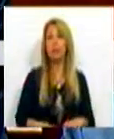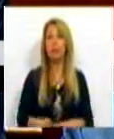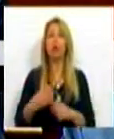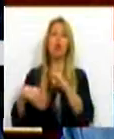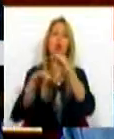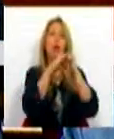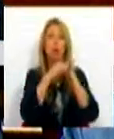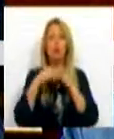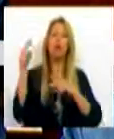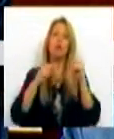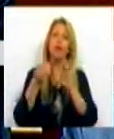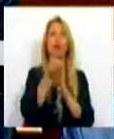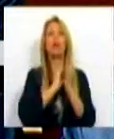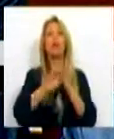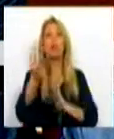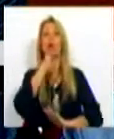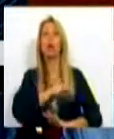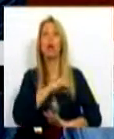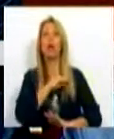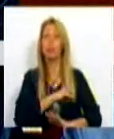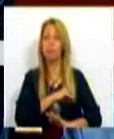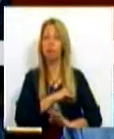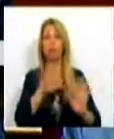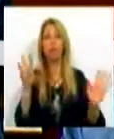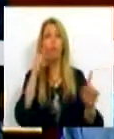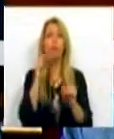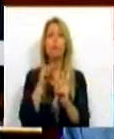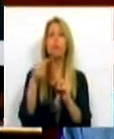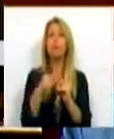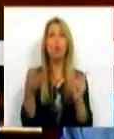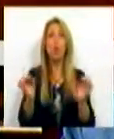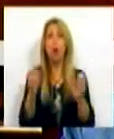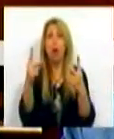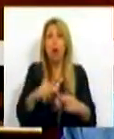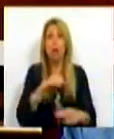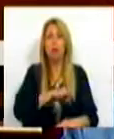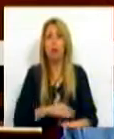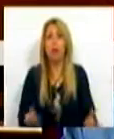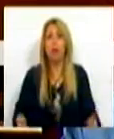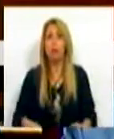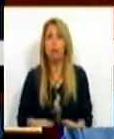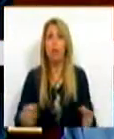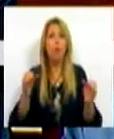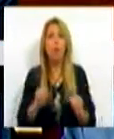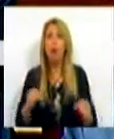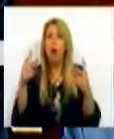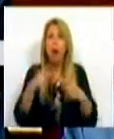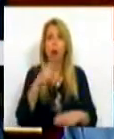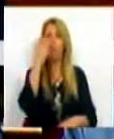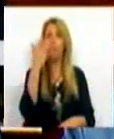equidade fiscal, devolução de rendimentos, numa ótica em que não vai haver cortes de salários, em que não vai haver cortes